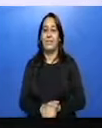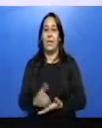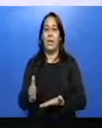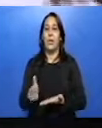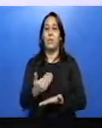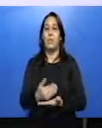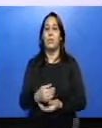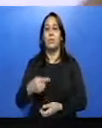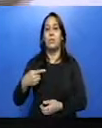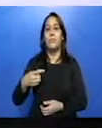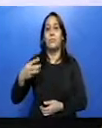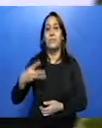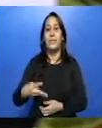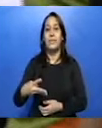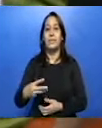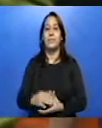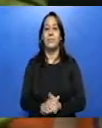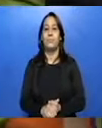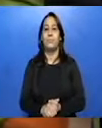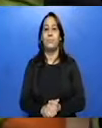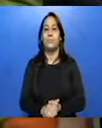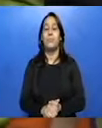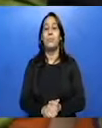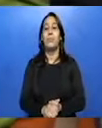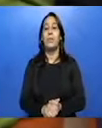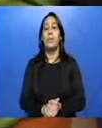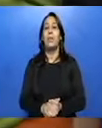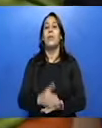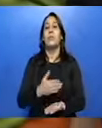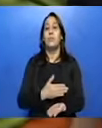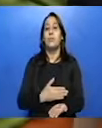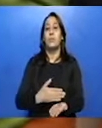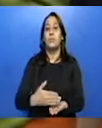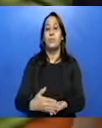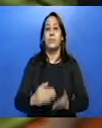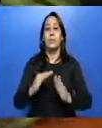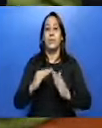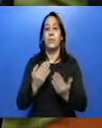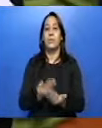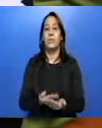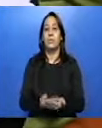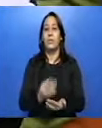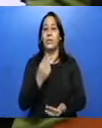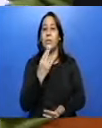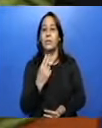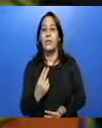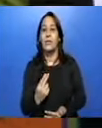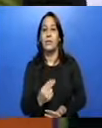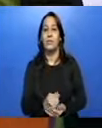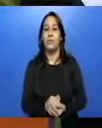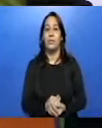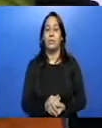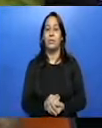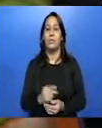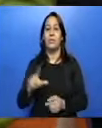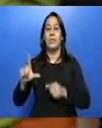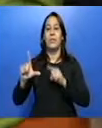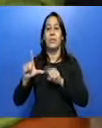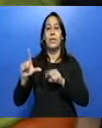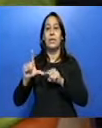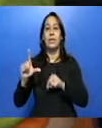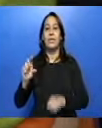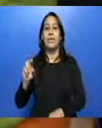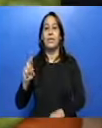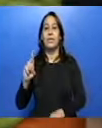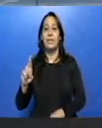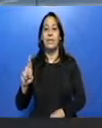Página 13. E aqui, a gente já vai começar no estudo da língua. A letra R.